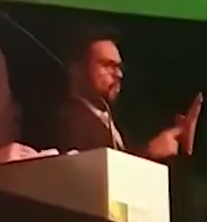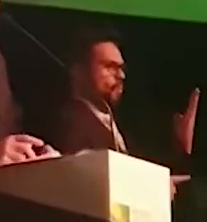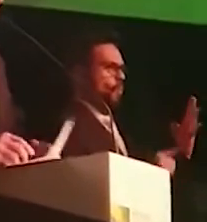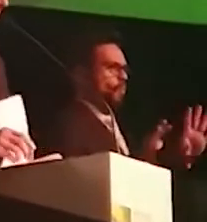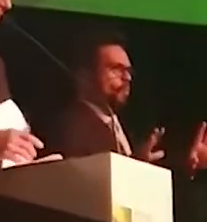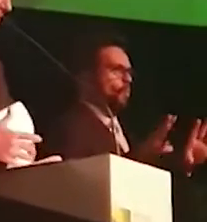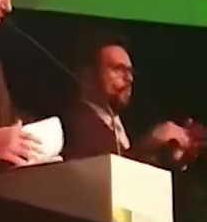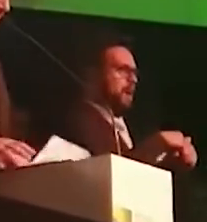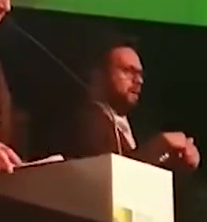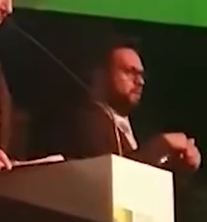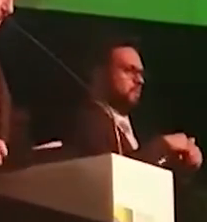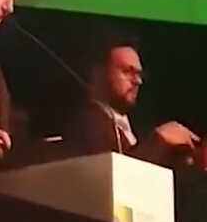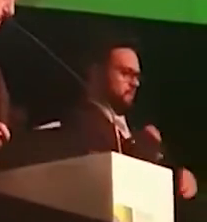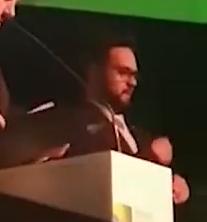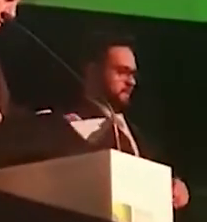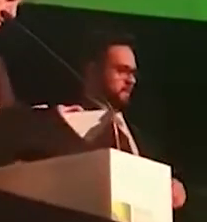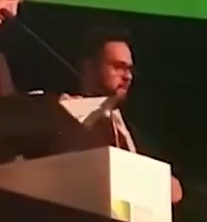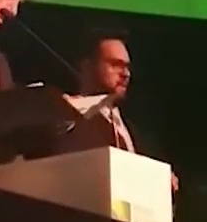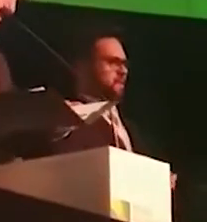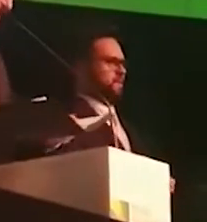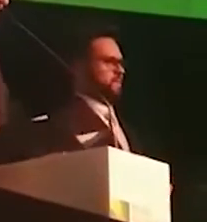ministérios.